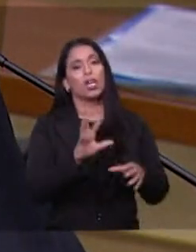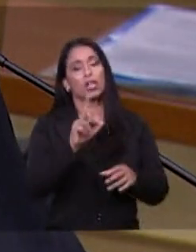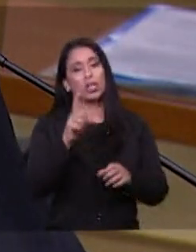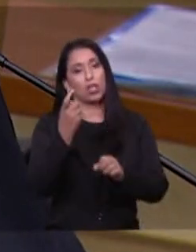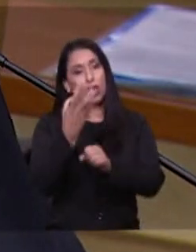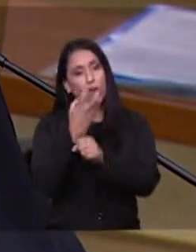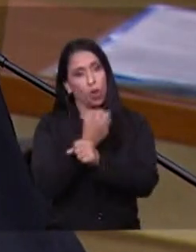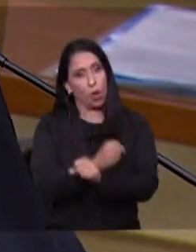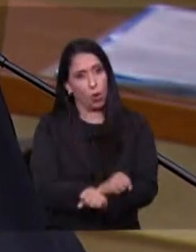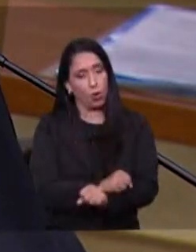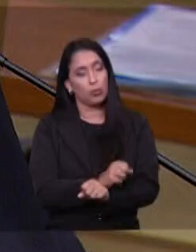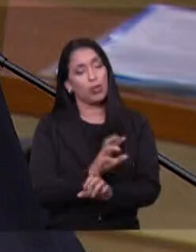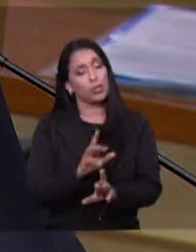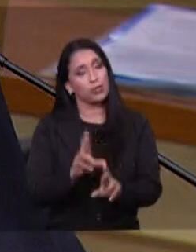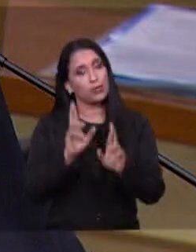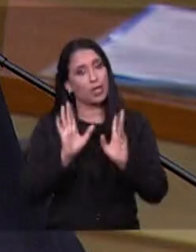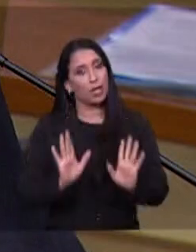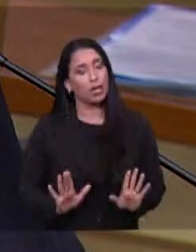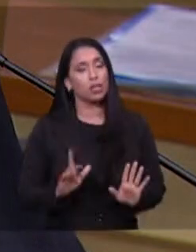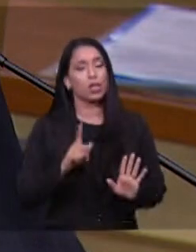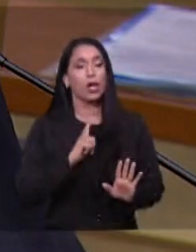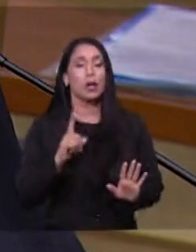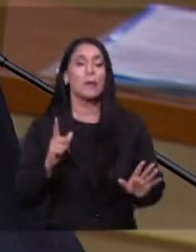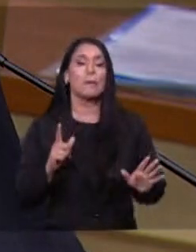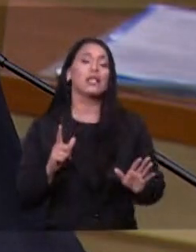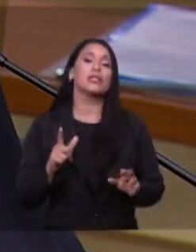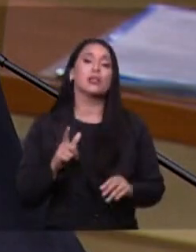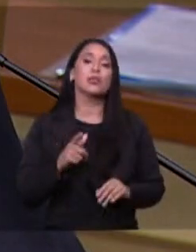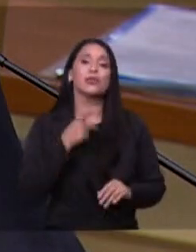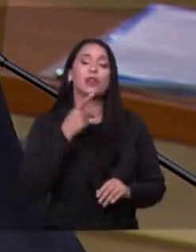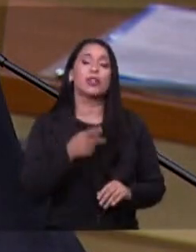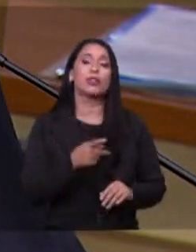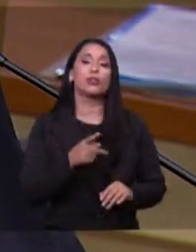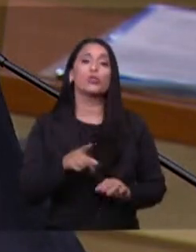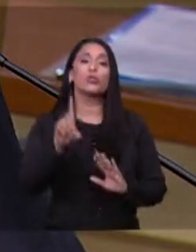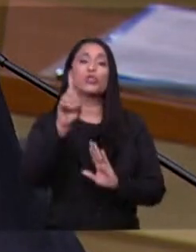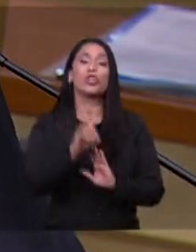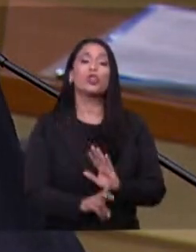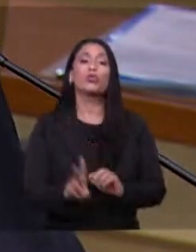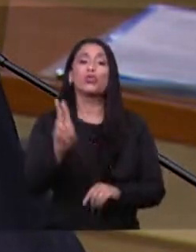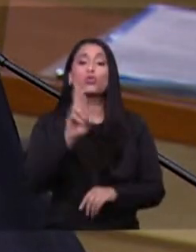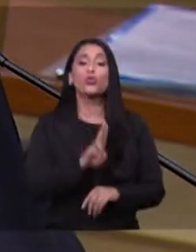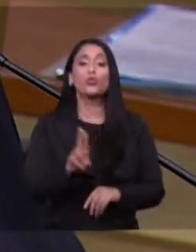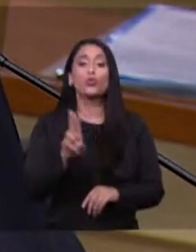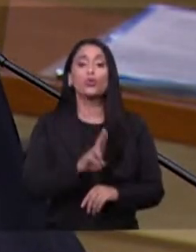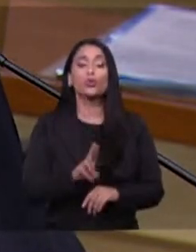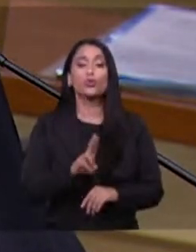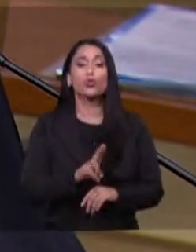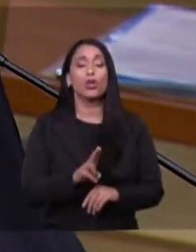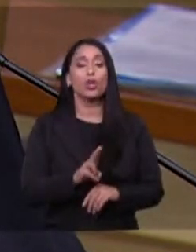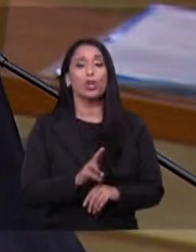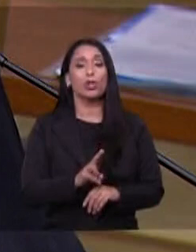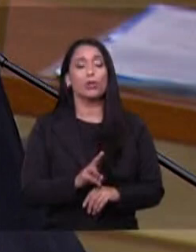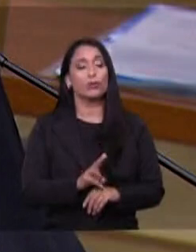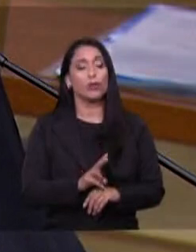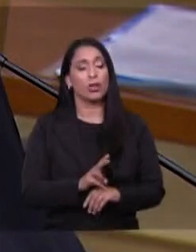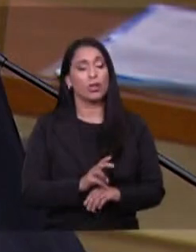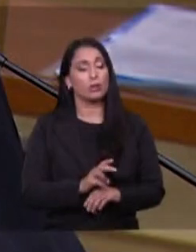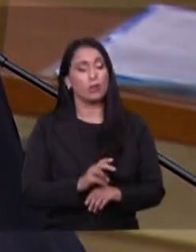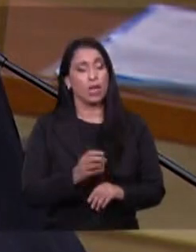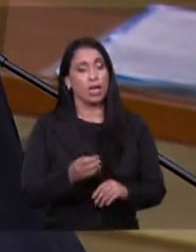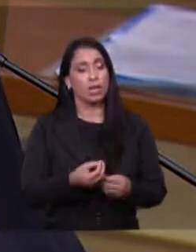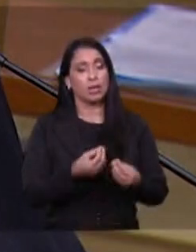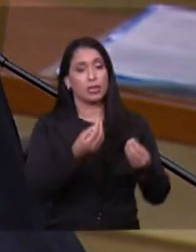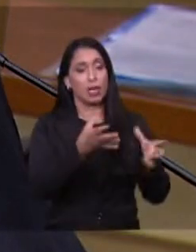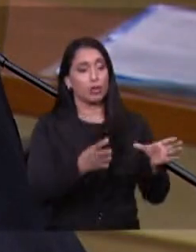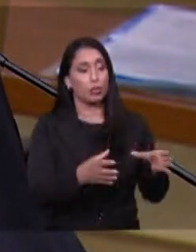artigo 68 já mencionado. Ocorre que, no caso, estamos falando de um direito real de uso concedido graciosamente pela administração a um